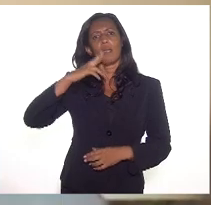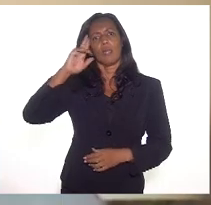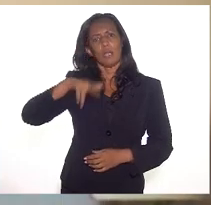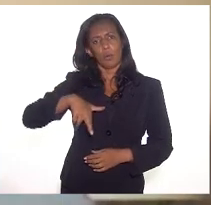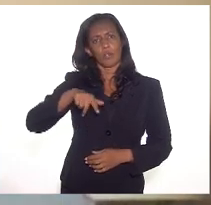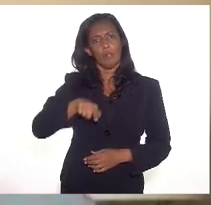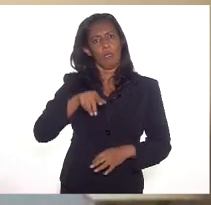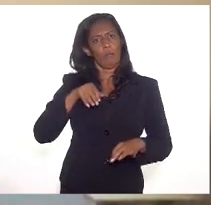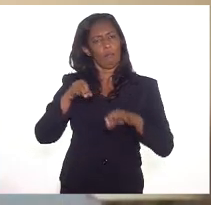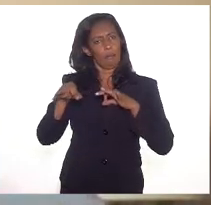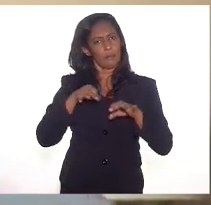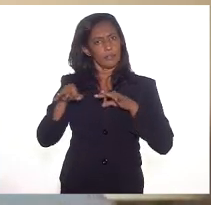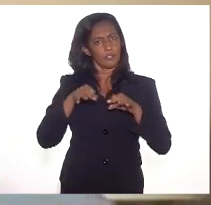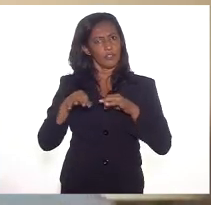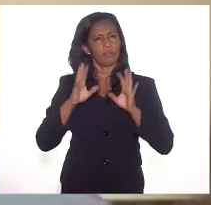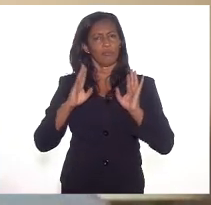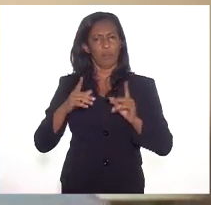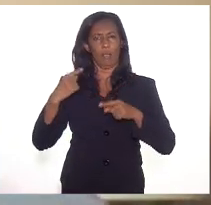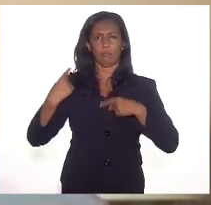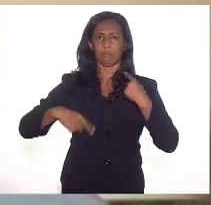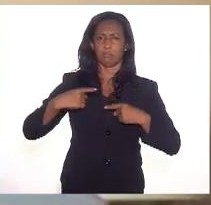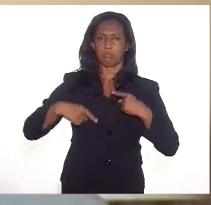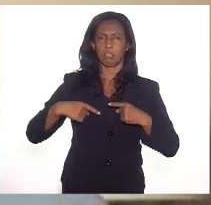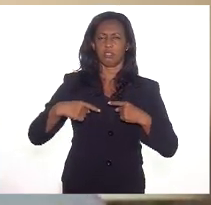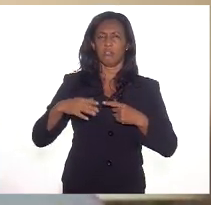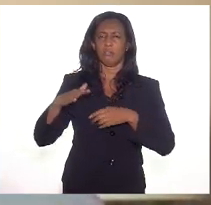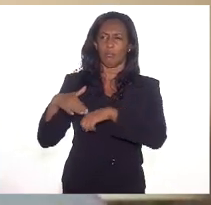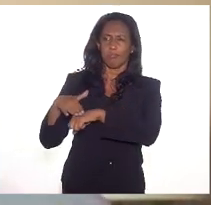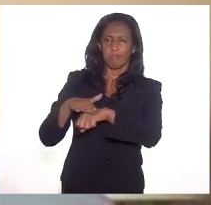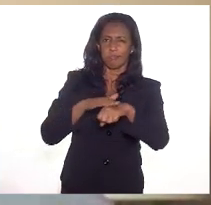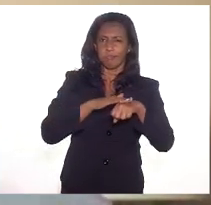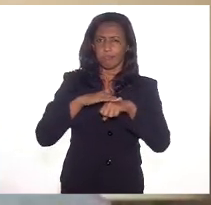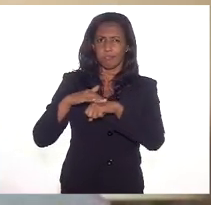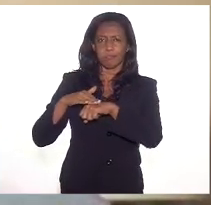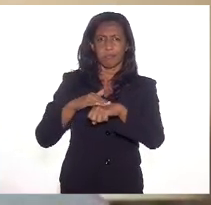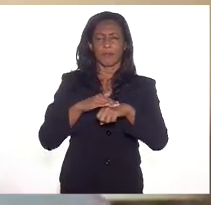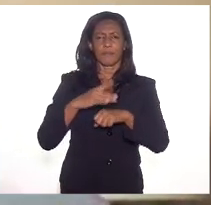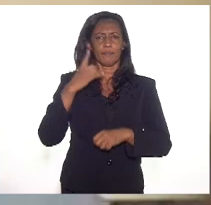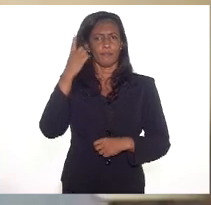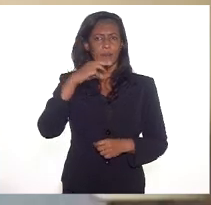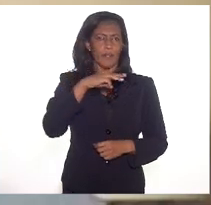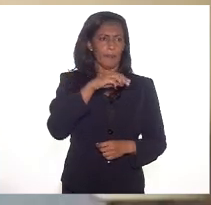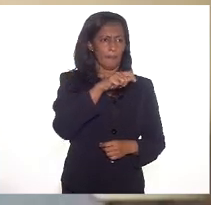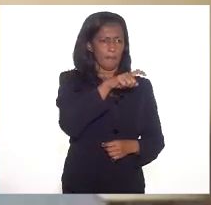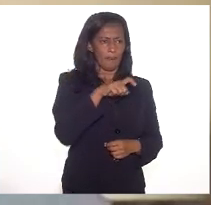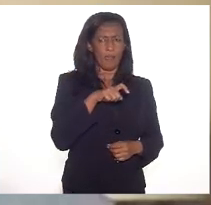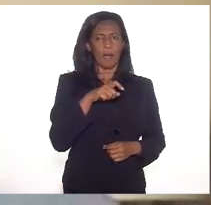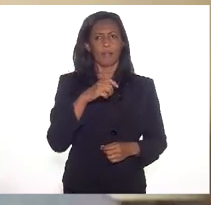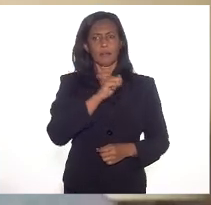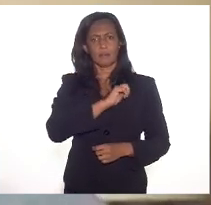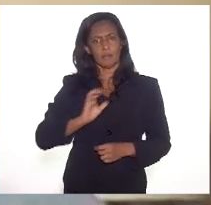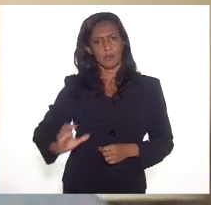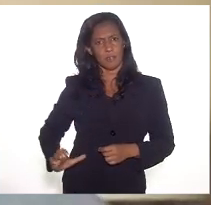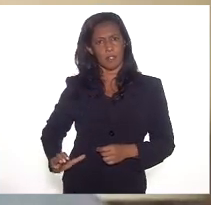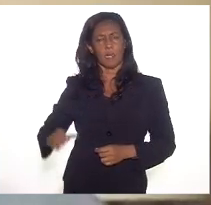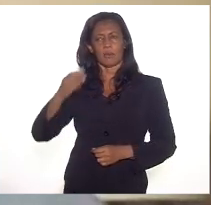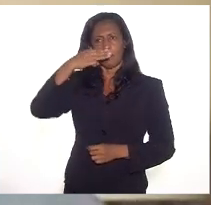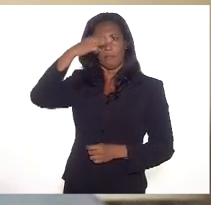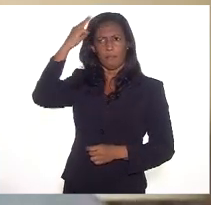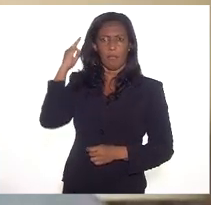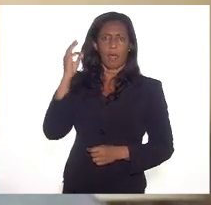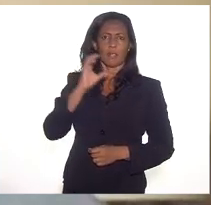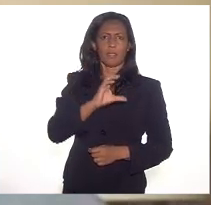é um projeto que foi muito debatido nessa casa. O deputado Max Lemos, o deputado André Siciliano, o deputado Marcos Pacheco, presidente